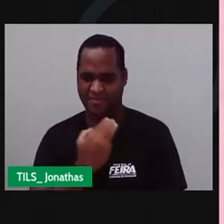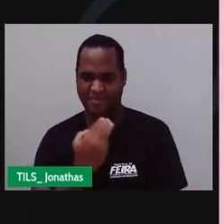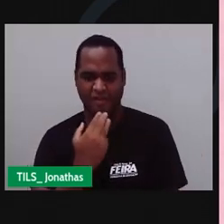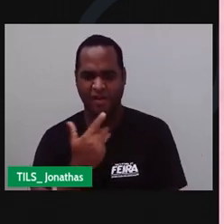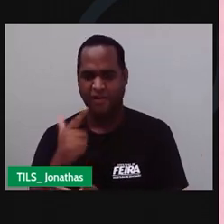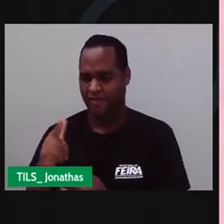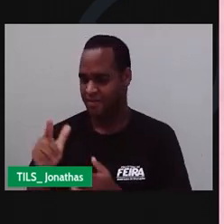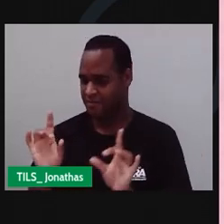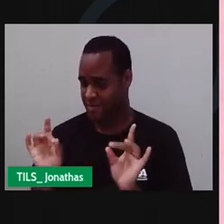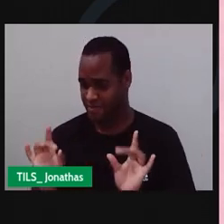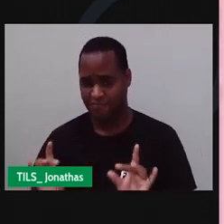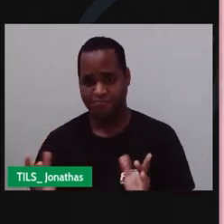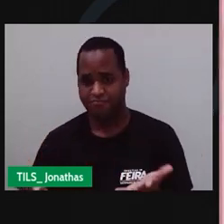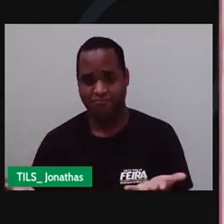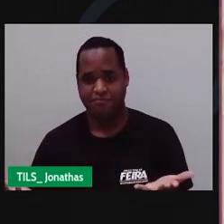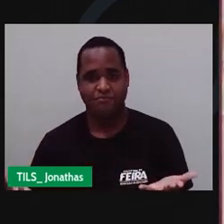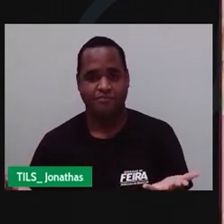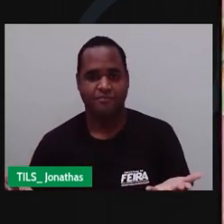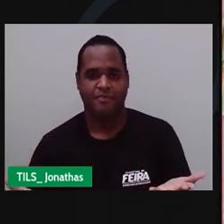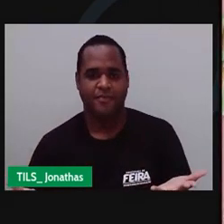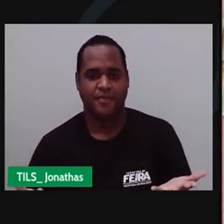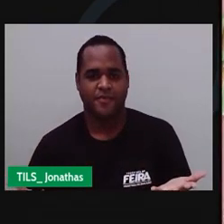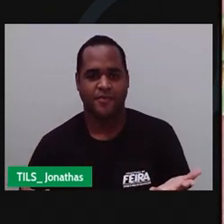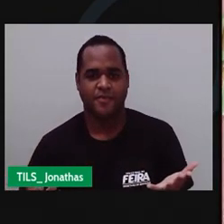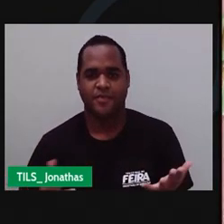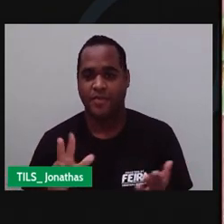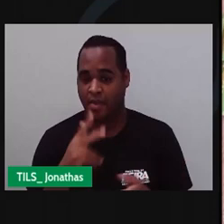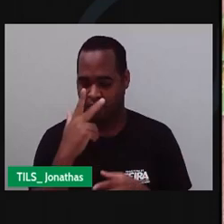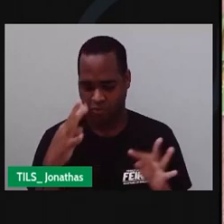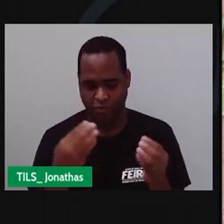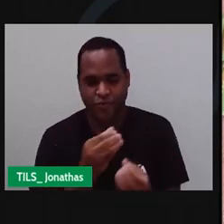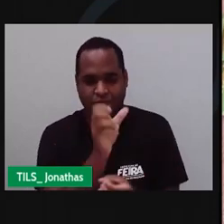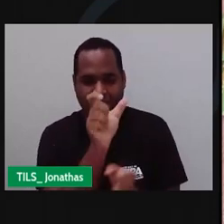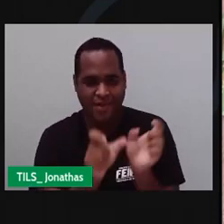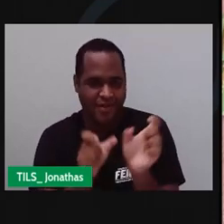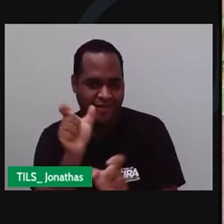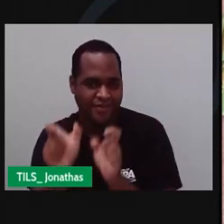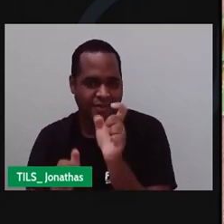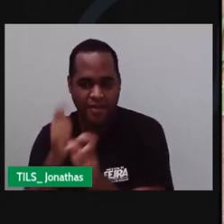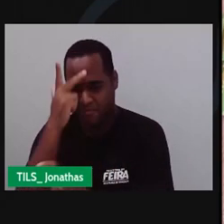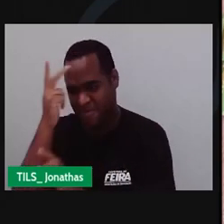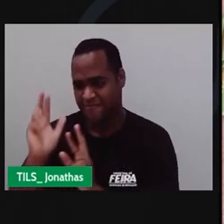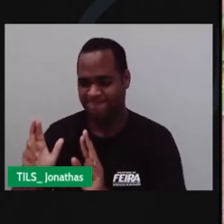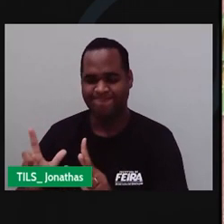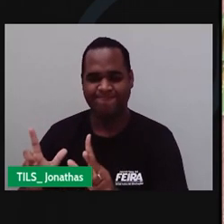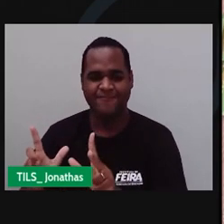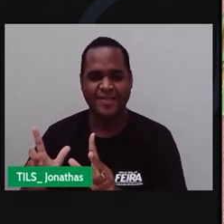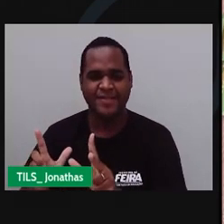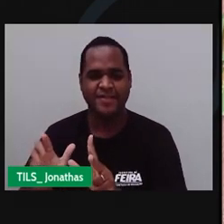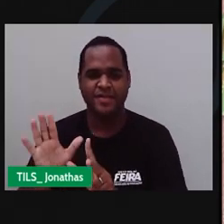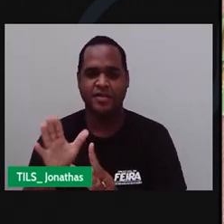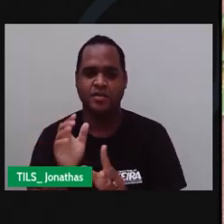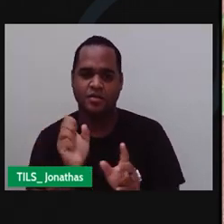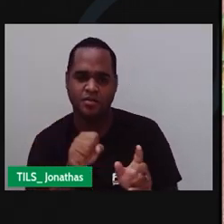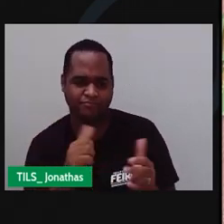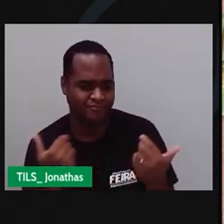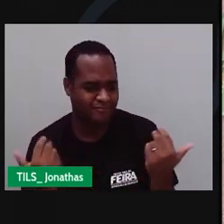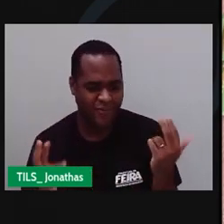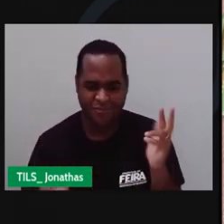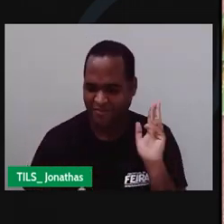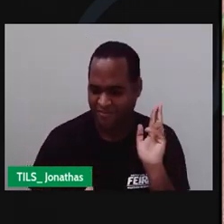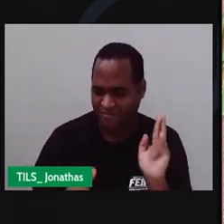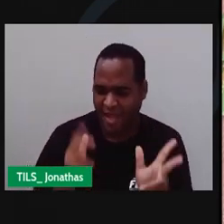Nem qualidade Tudo é humano Bem diferente Assim Assado